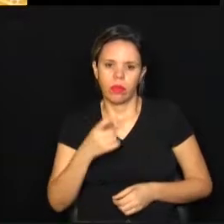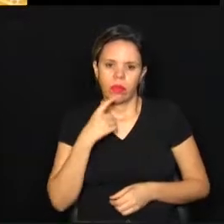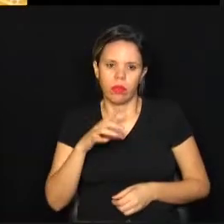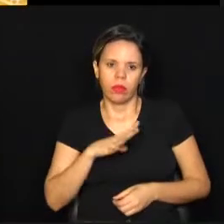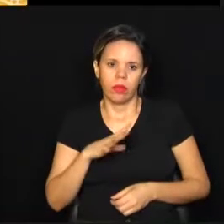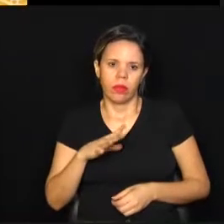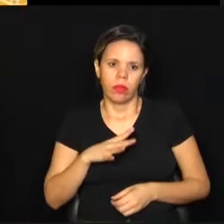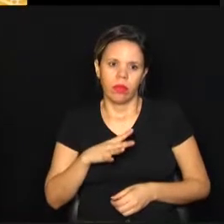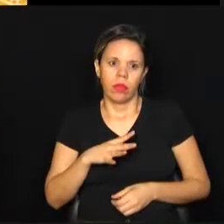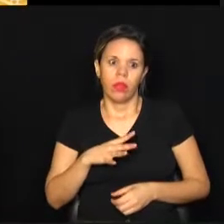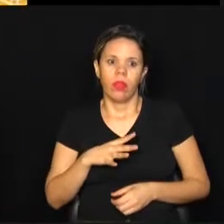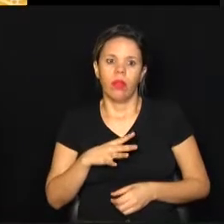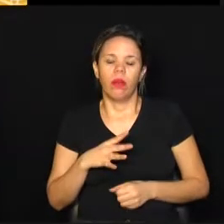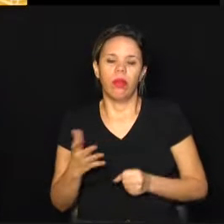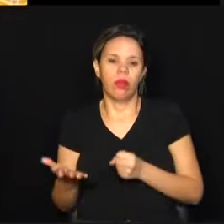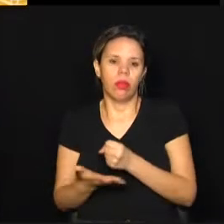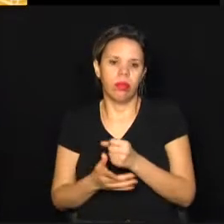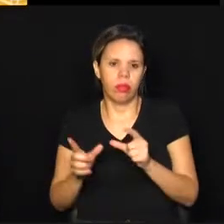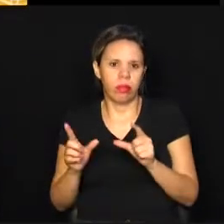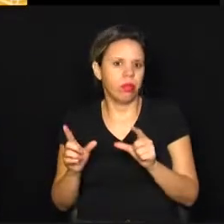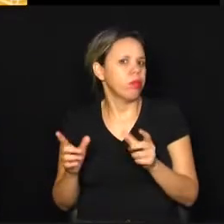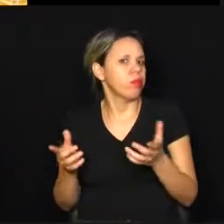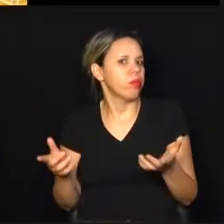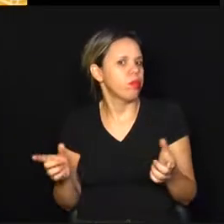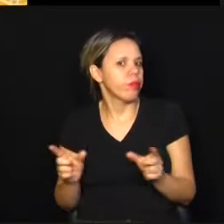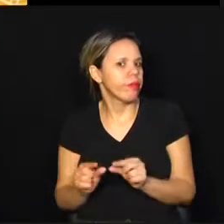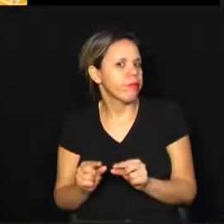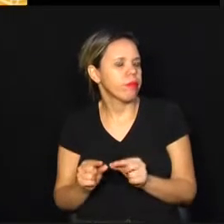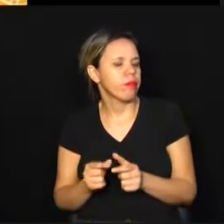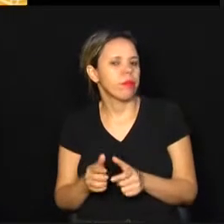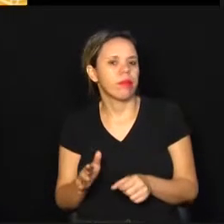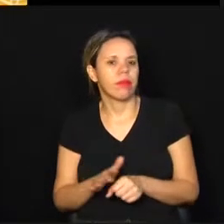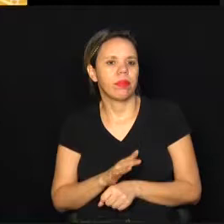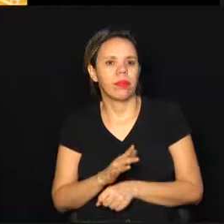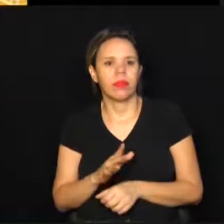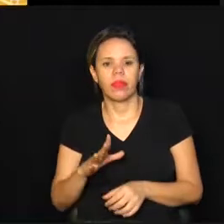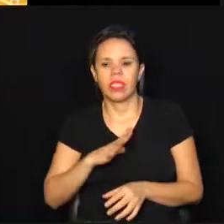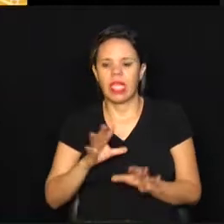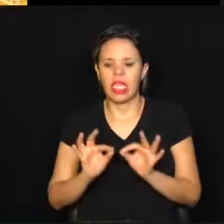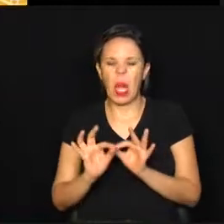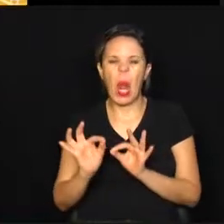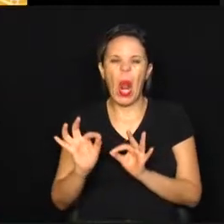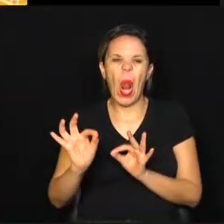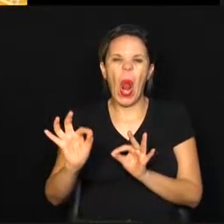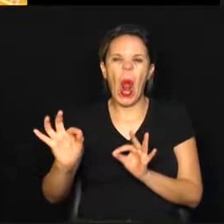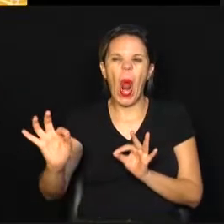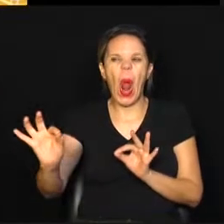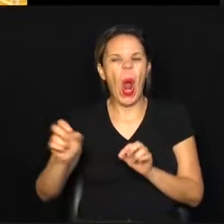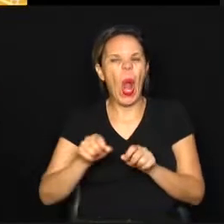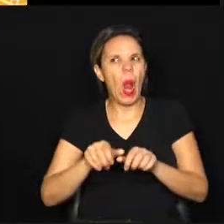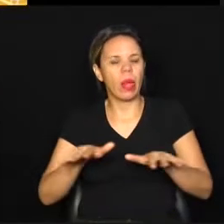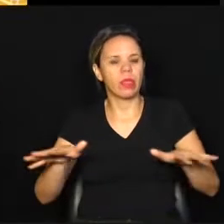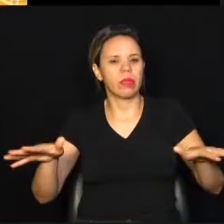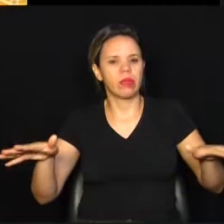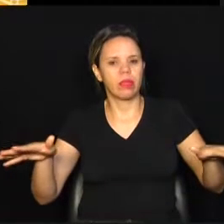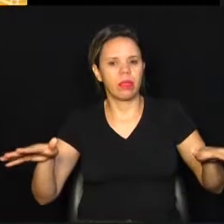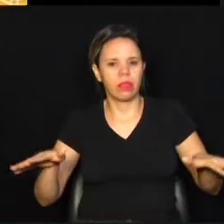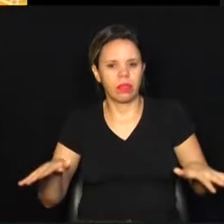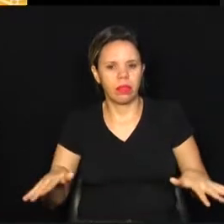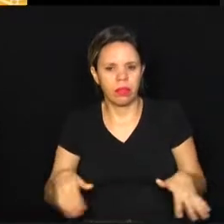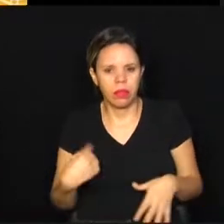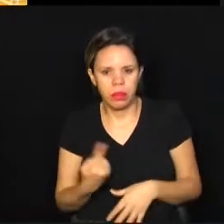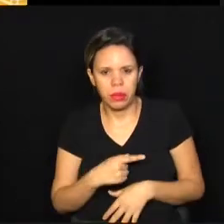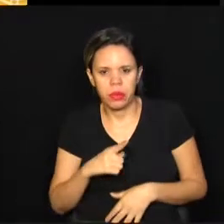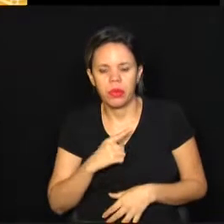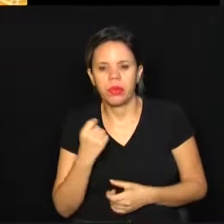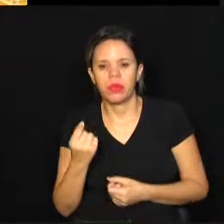uma densidade muito baixa, né? A gente tem uma cidade muito extensa, muito espalhada, embora a gente tenha